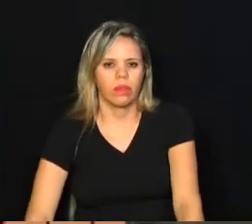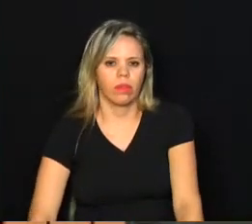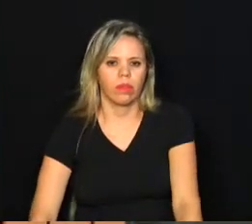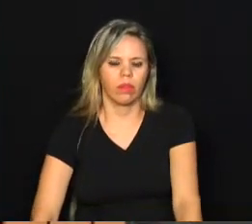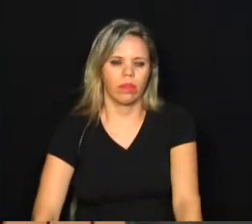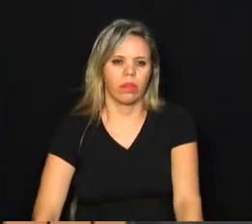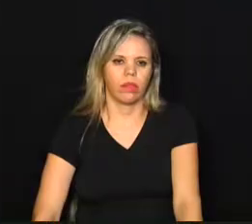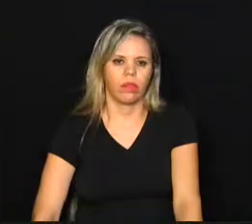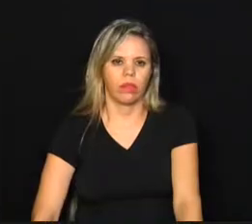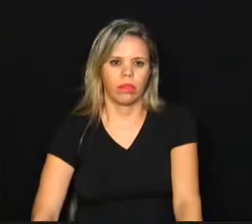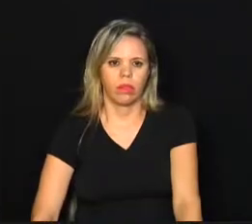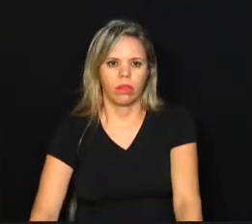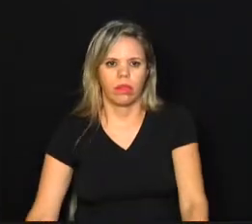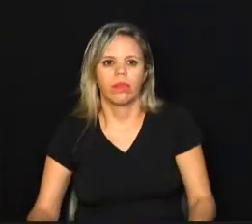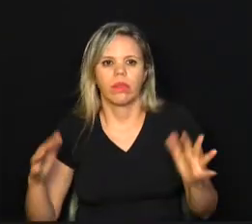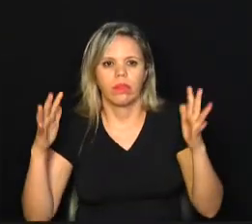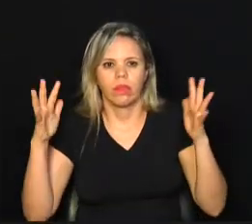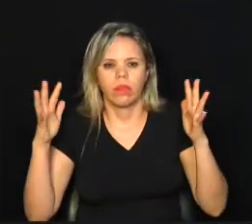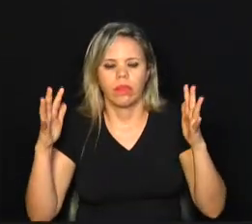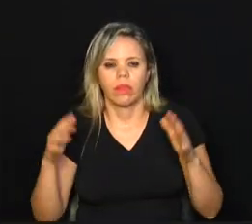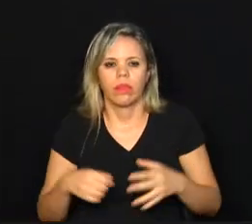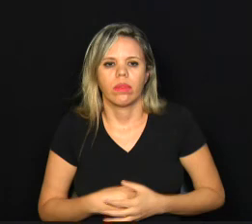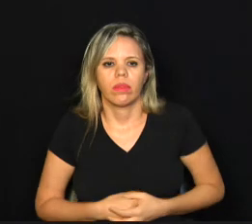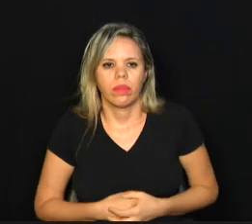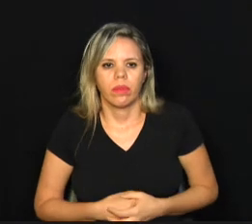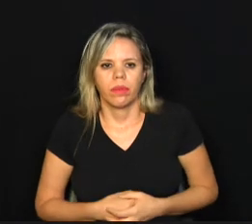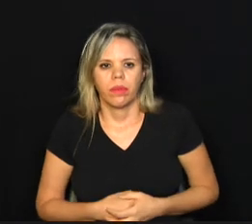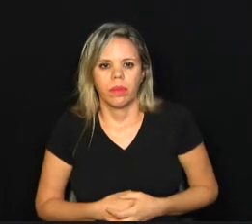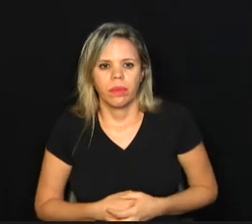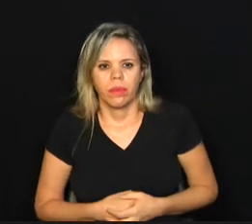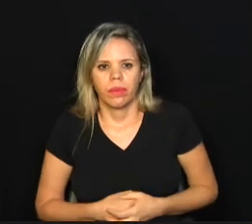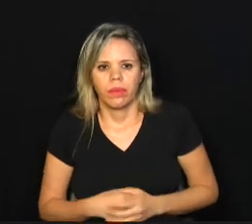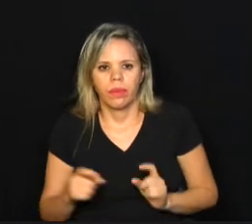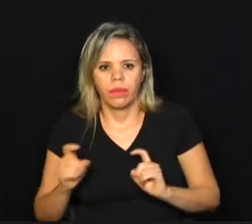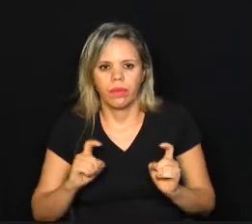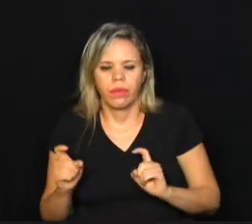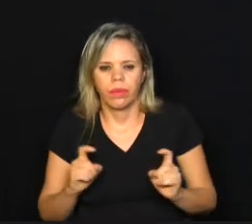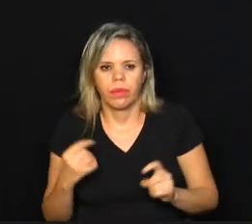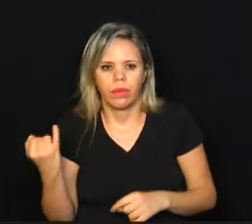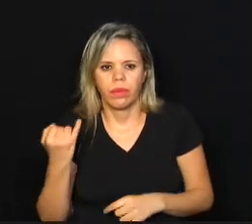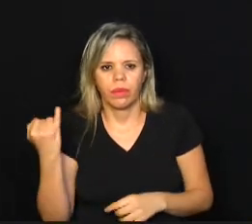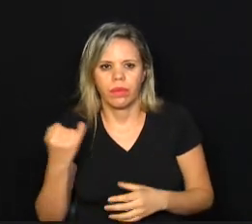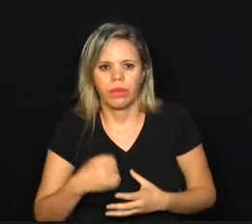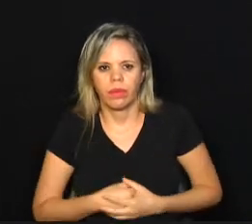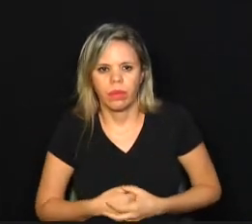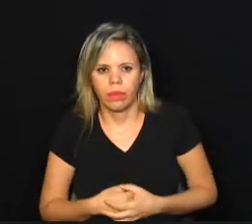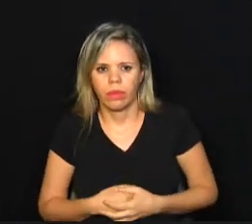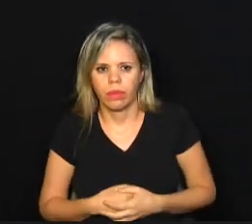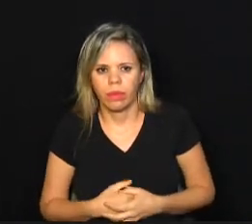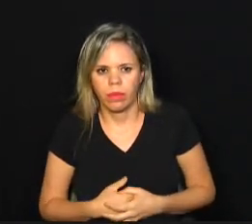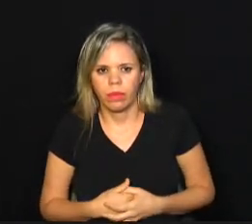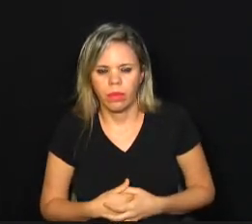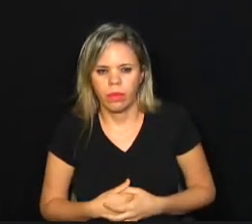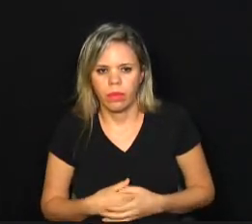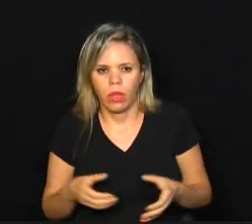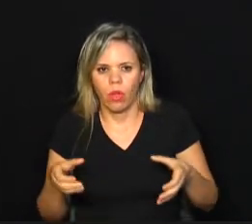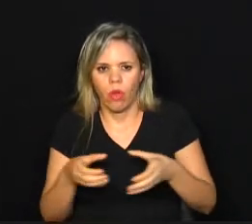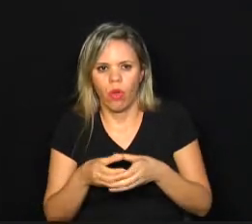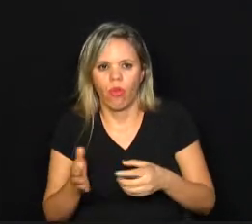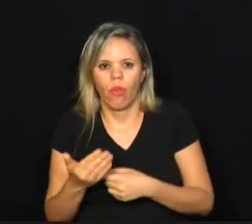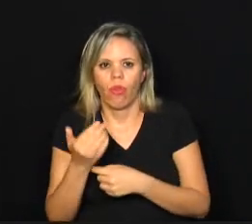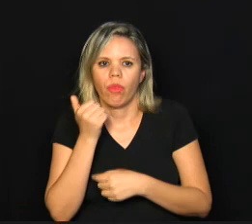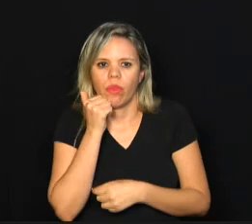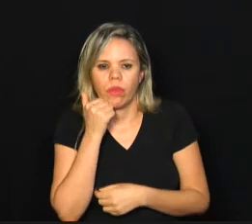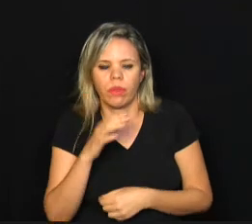Ô, vereador Paulo, parabéns aí pela reunião. É importantíssima essa comissão de tecnologia